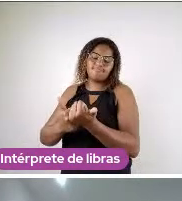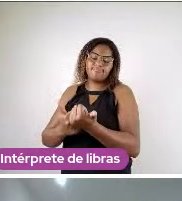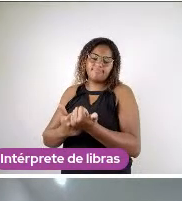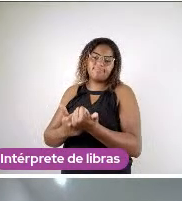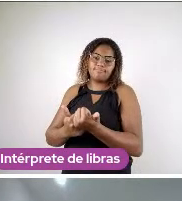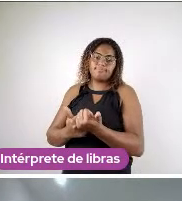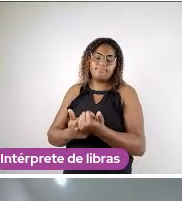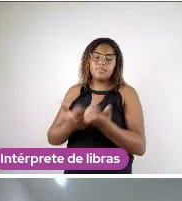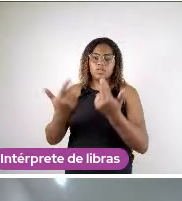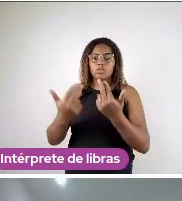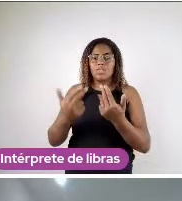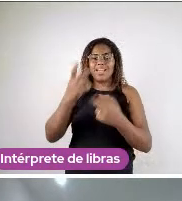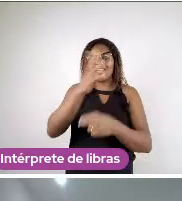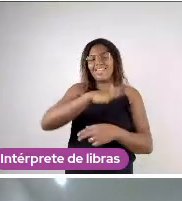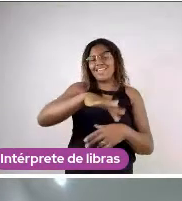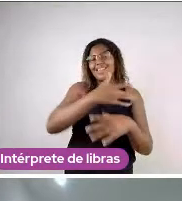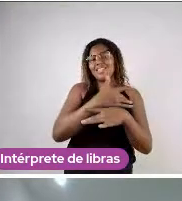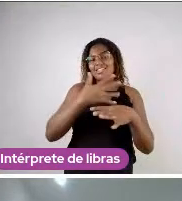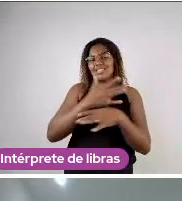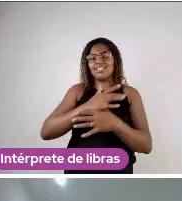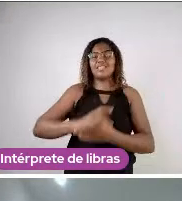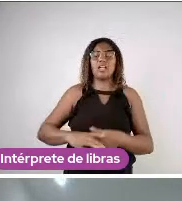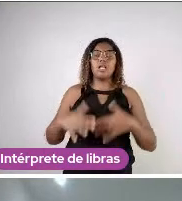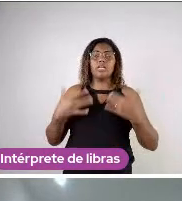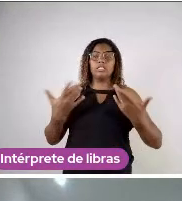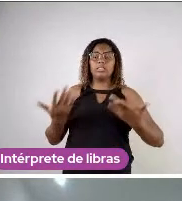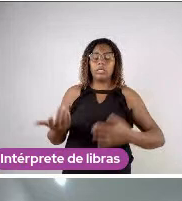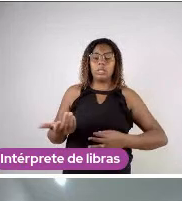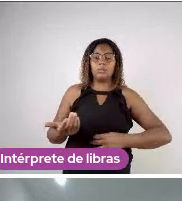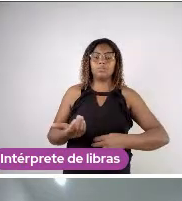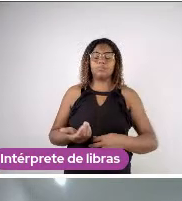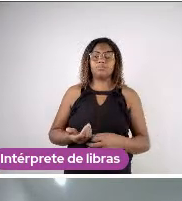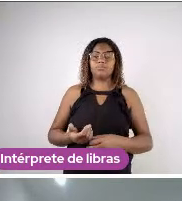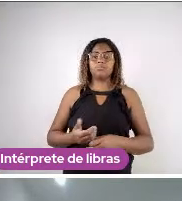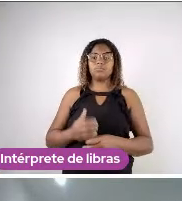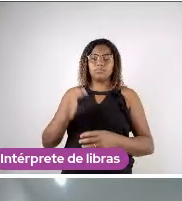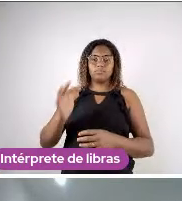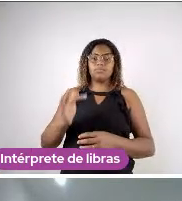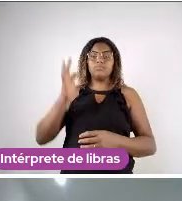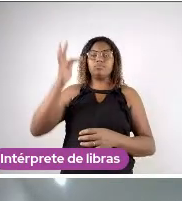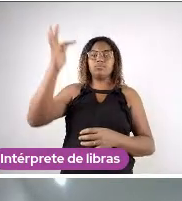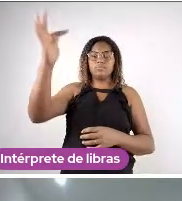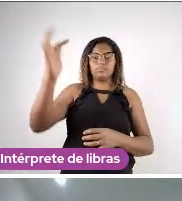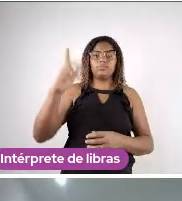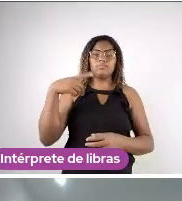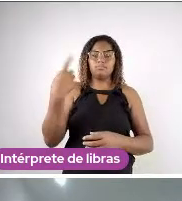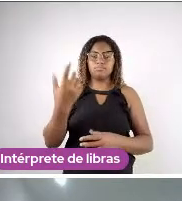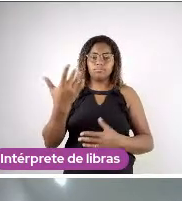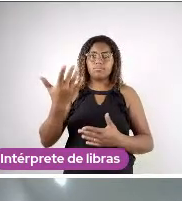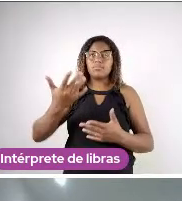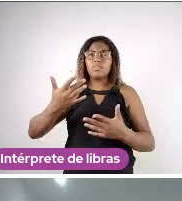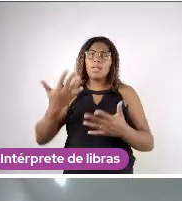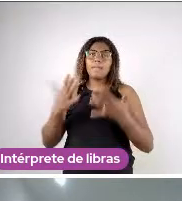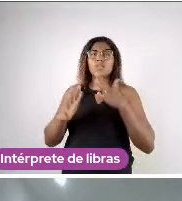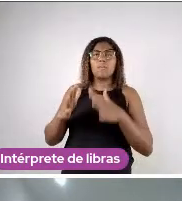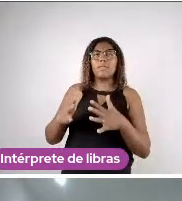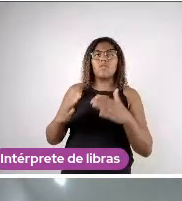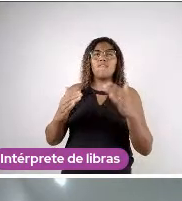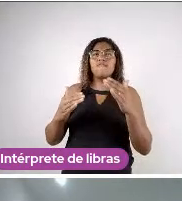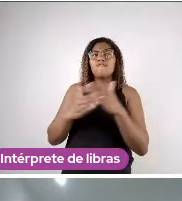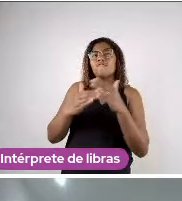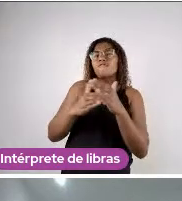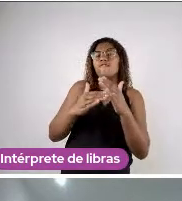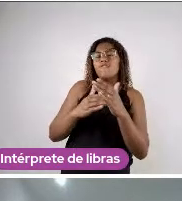na cidade. Então, mais futuramente a gente deve estar no final do ano, outro spoiler